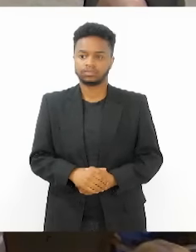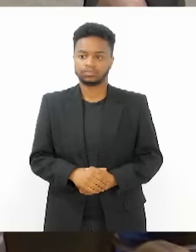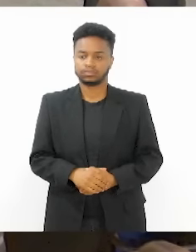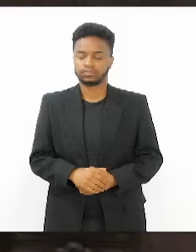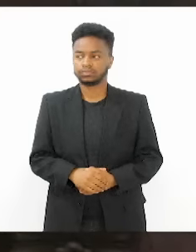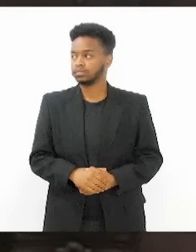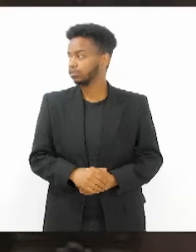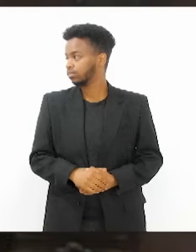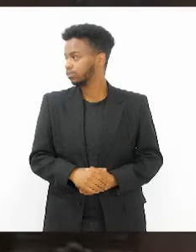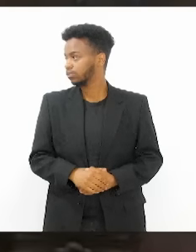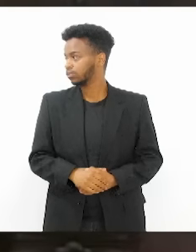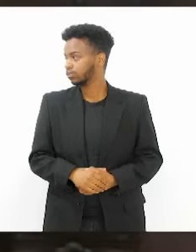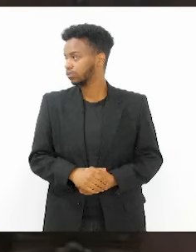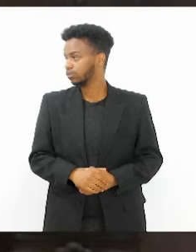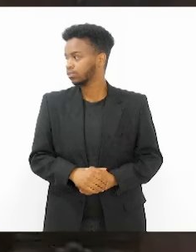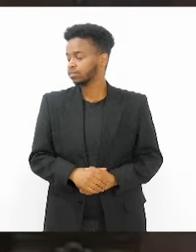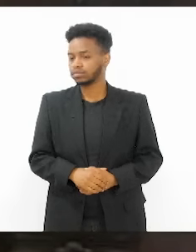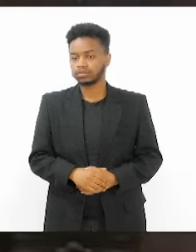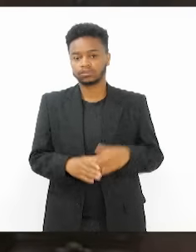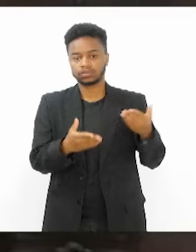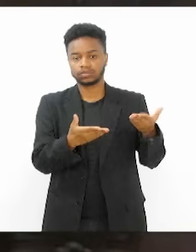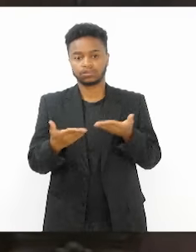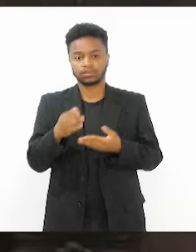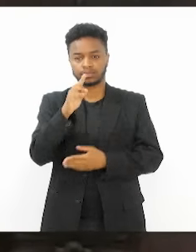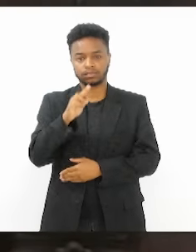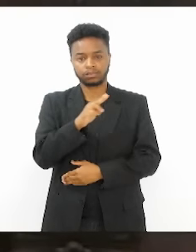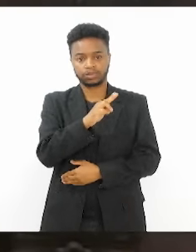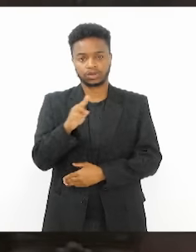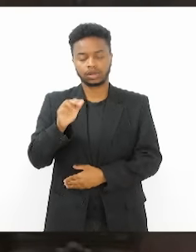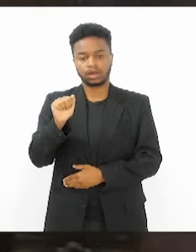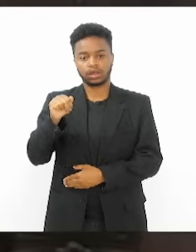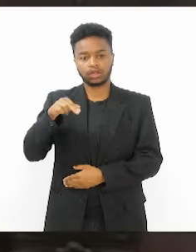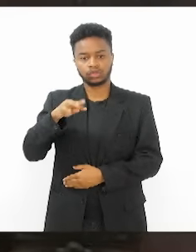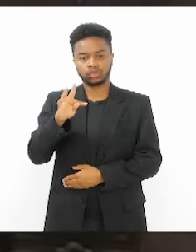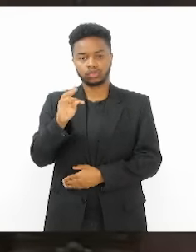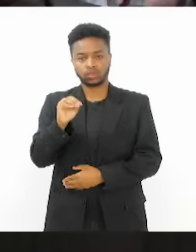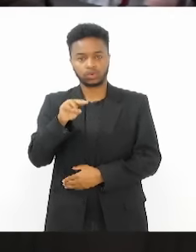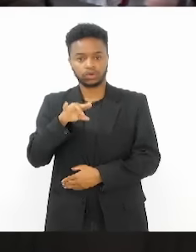Convido também nosso querido Padre Antônio Guerra de Oliveira Júnior.